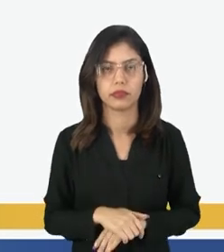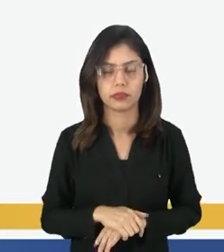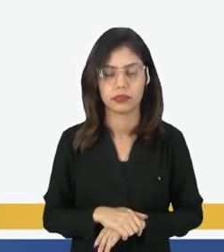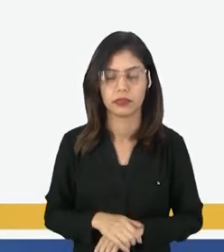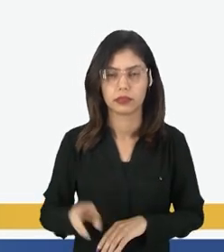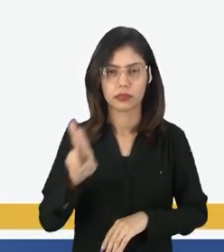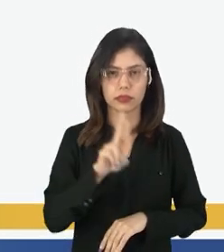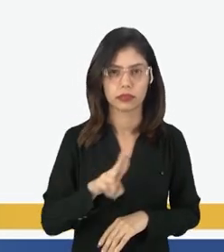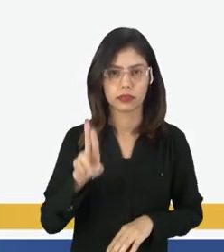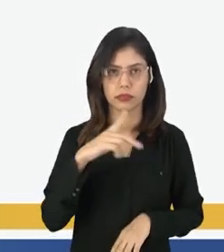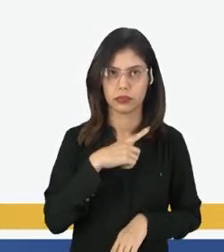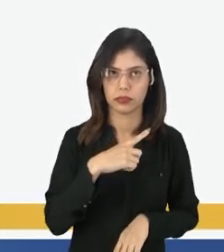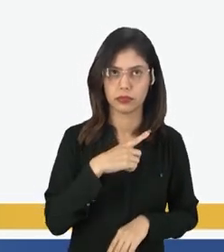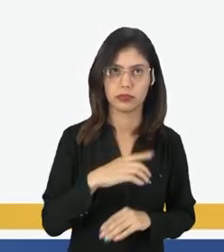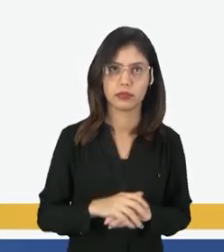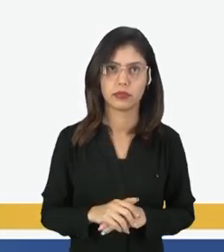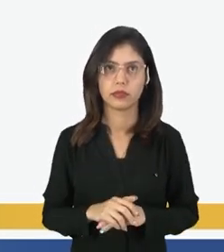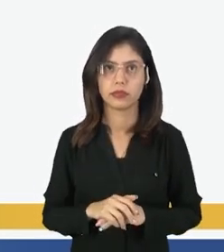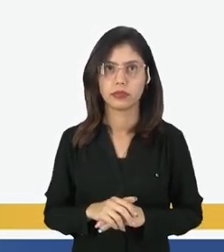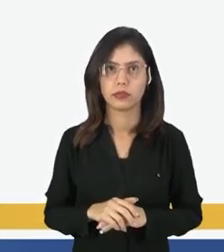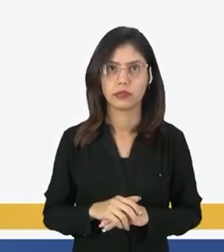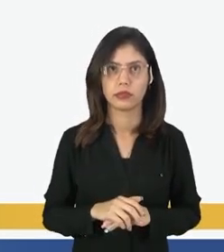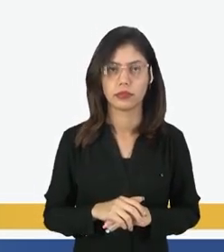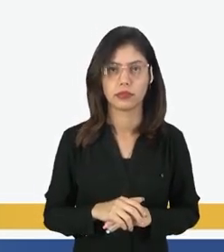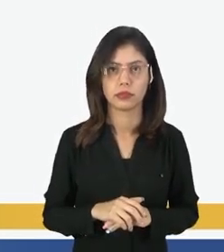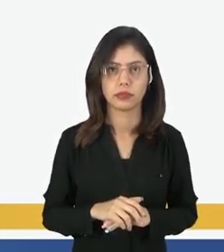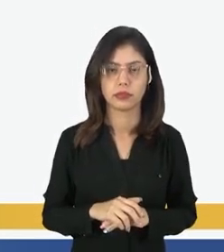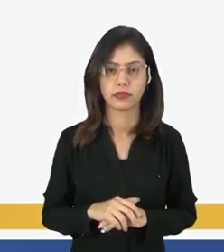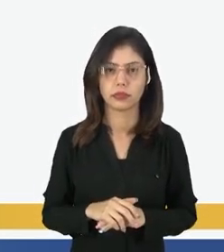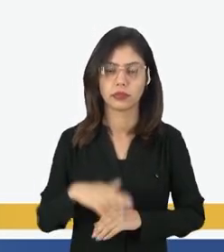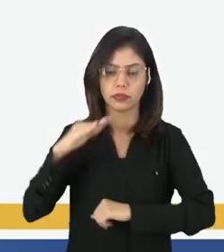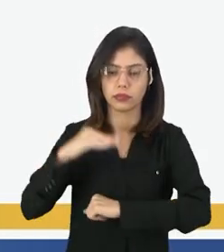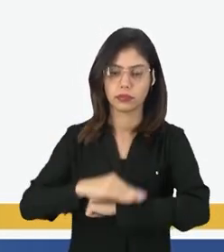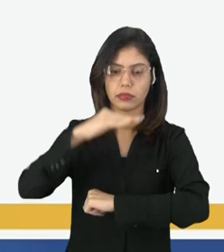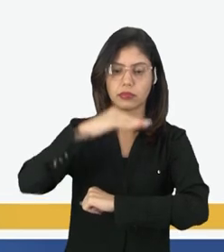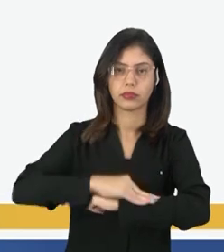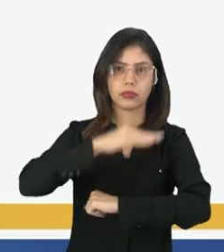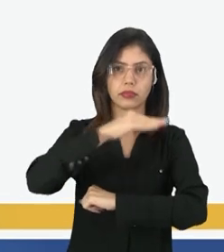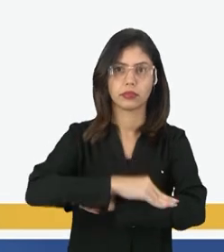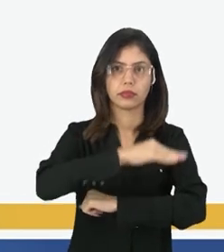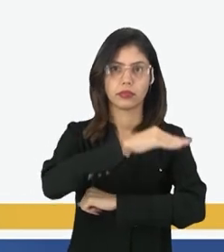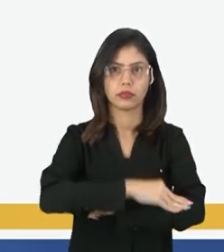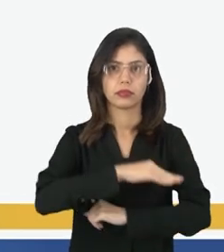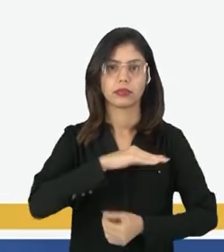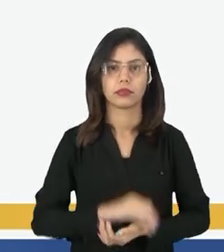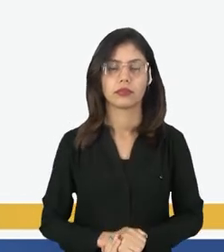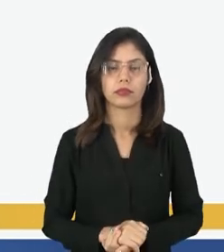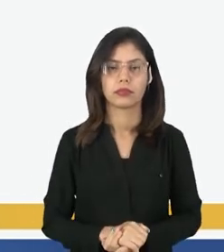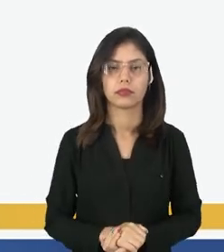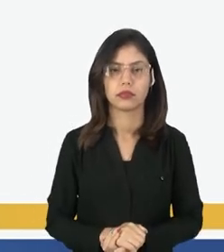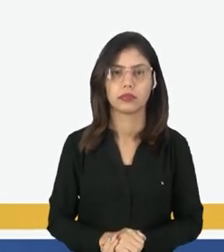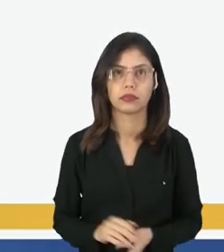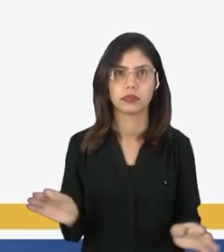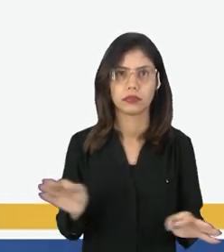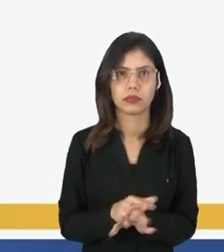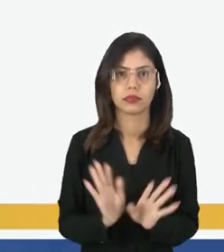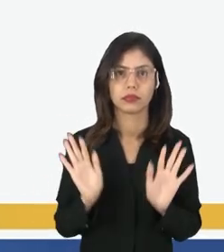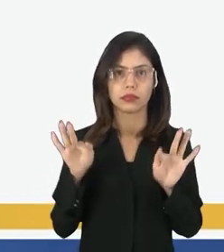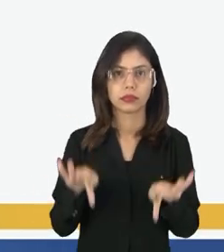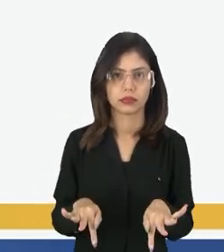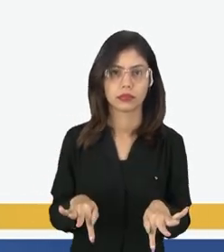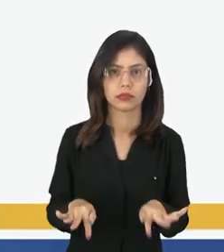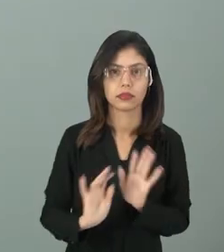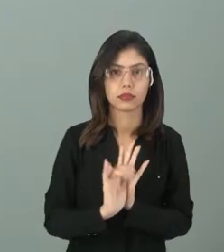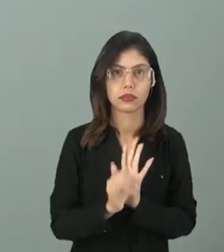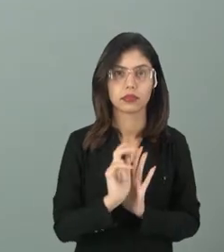usado né porque o sapo tem aquela as pernas encurvada e faz aquele movimento de pulo tá E aí se termina o